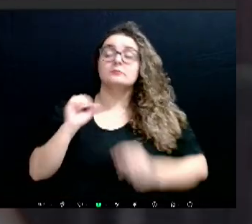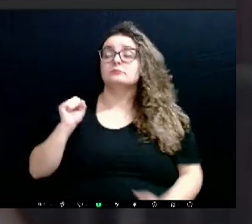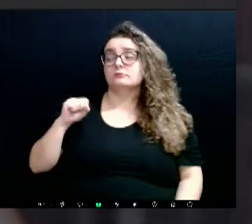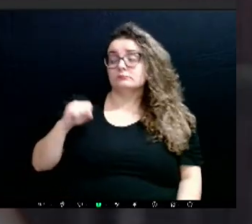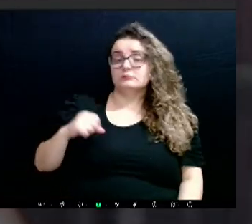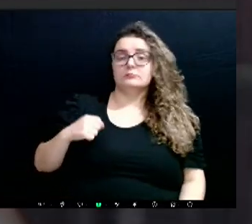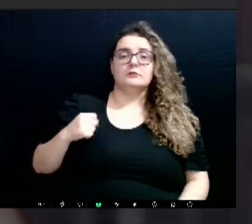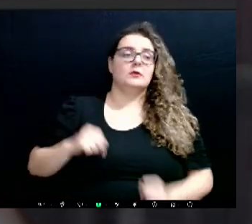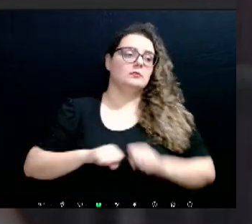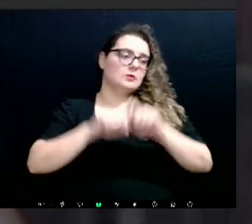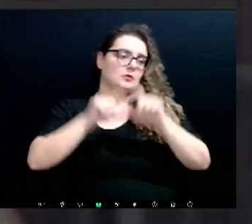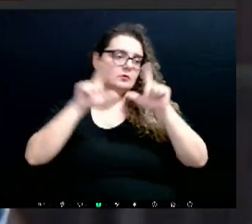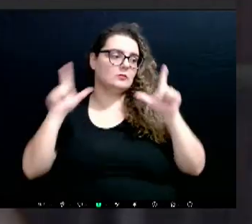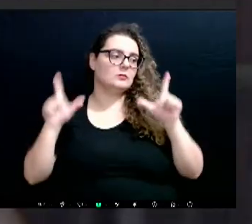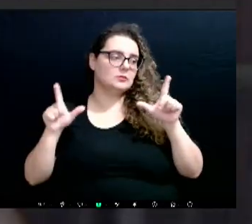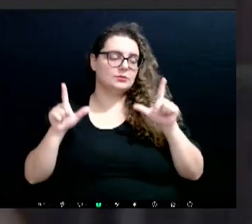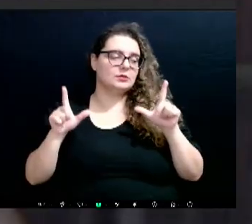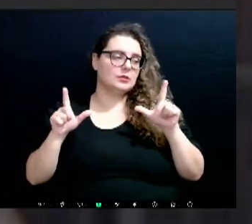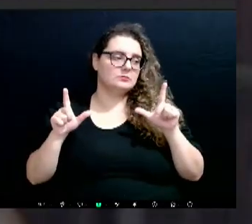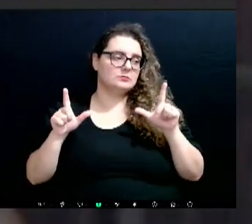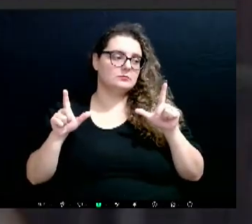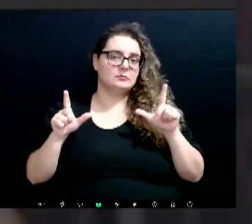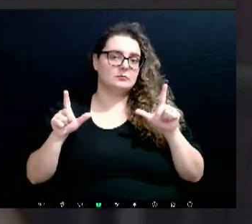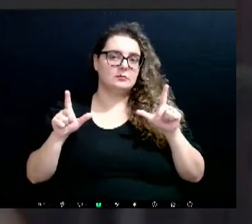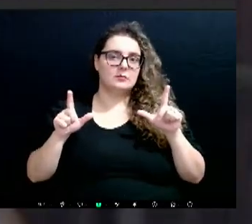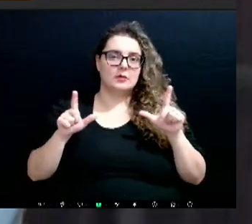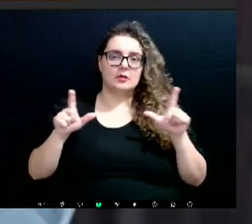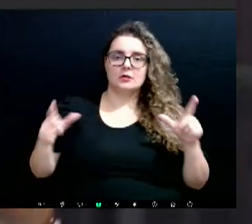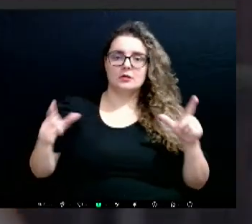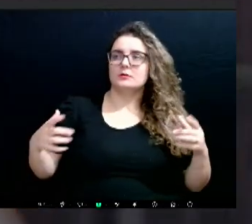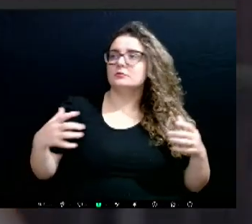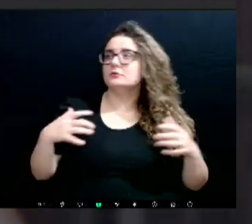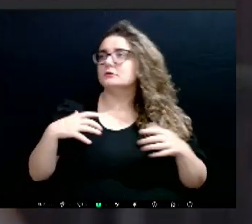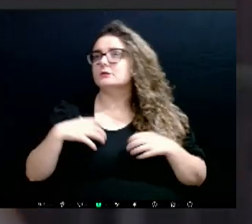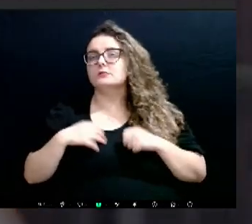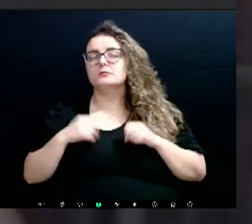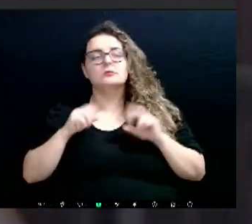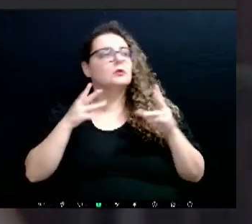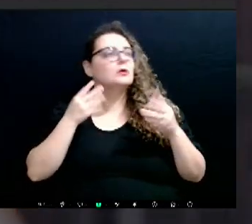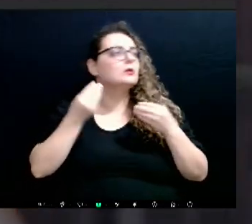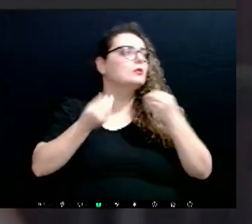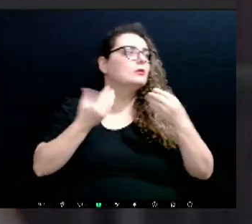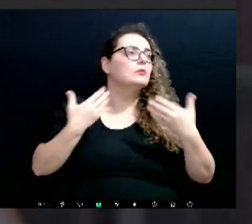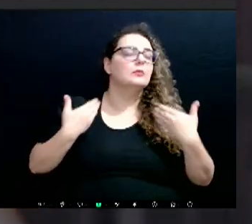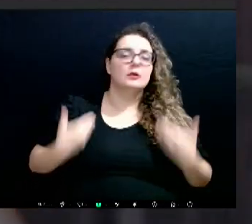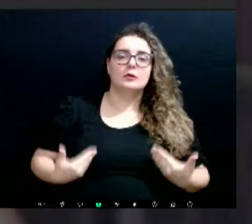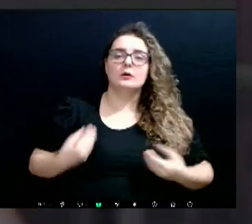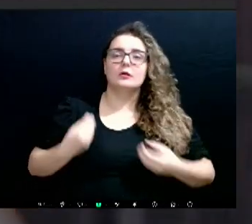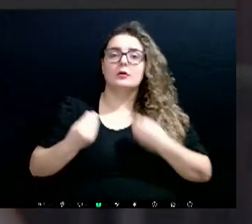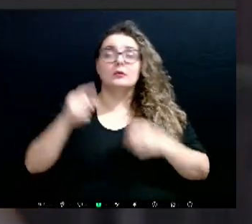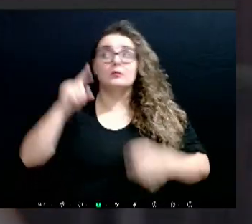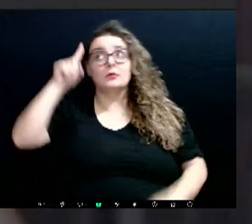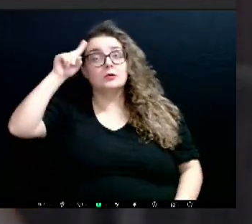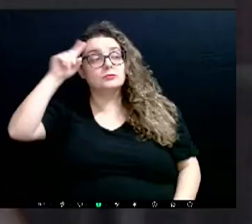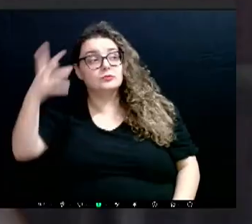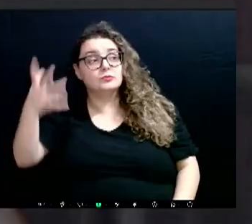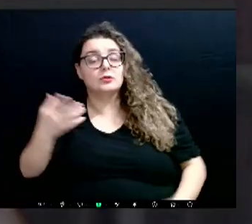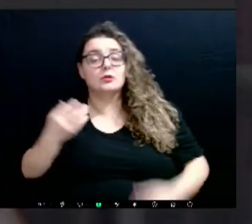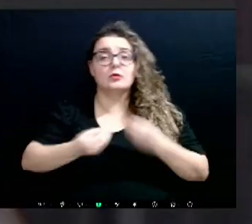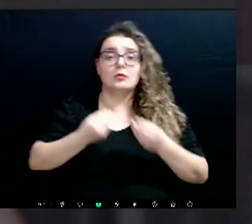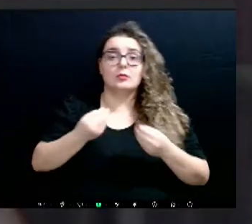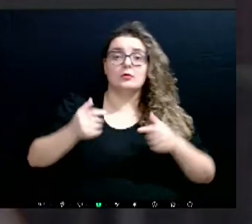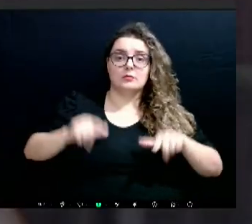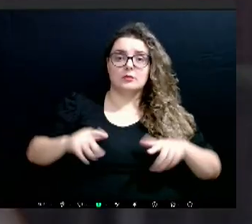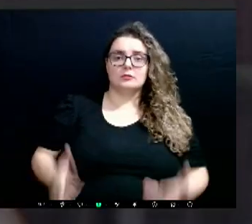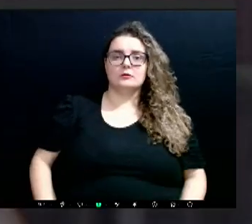acordei, em vez de eu sentir, estou acordando, como que eu estou, como está o dia, como eu estou nesse lugar, eu já vou